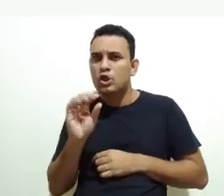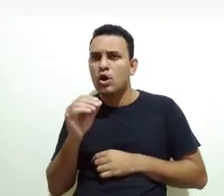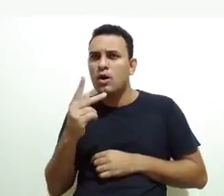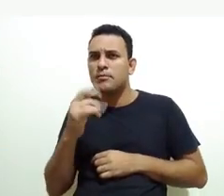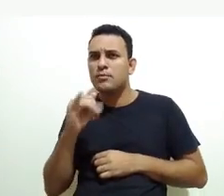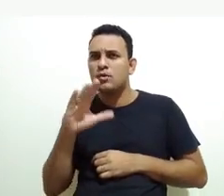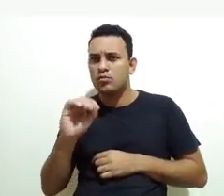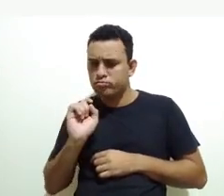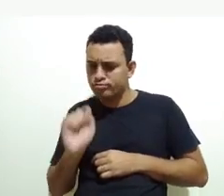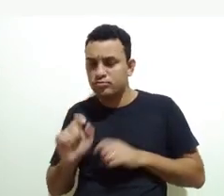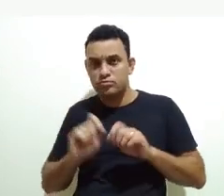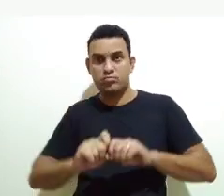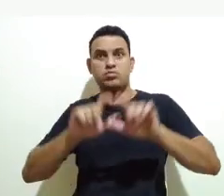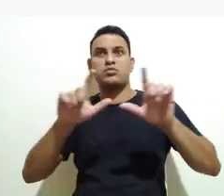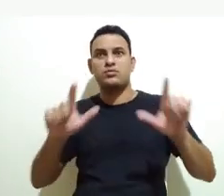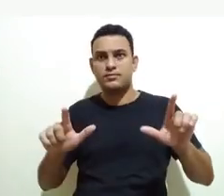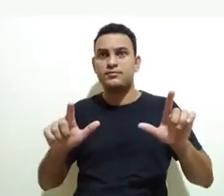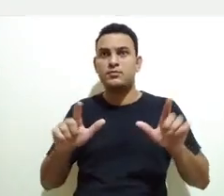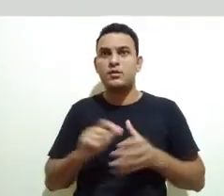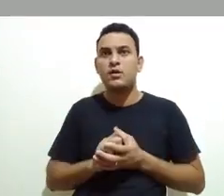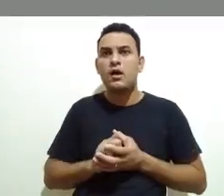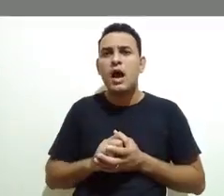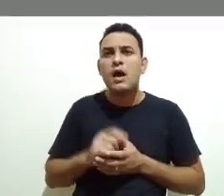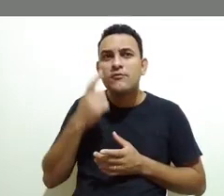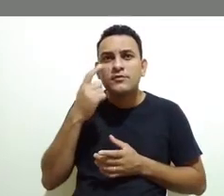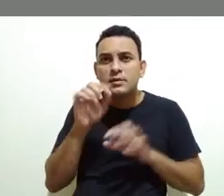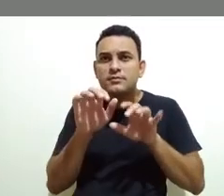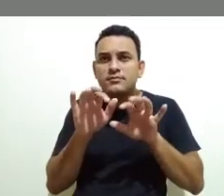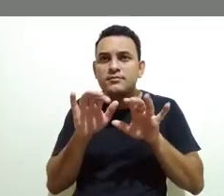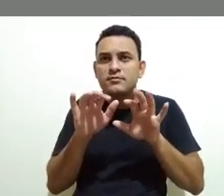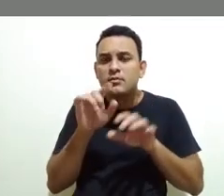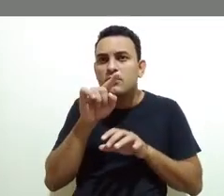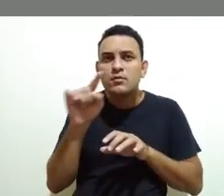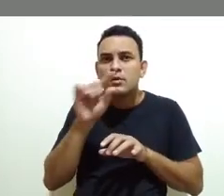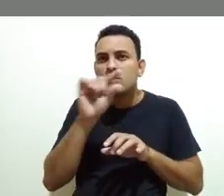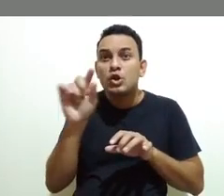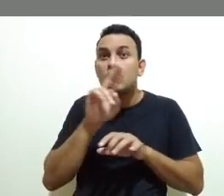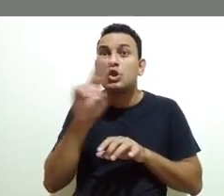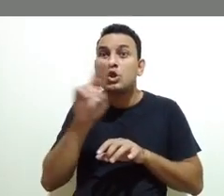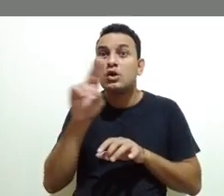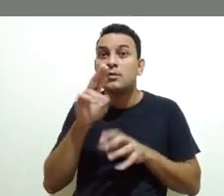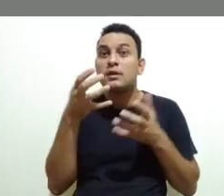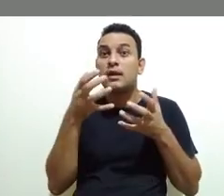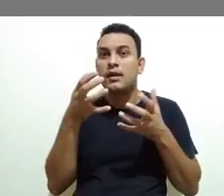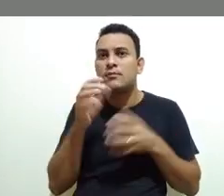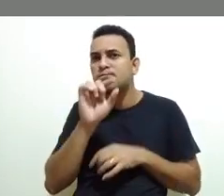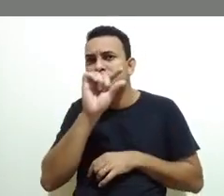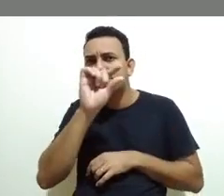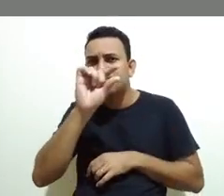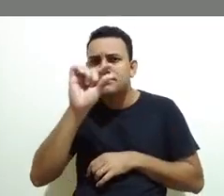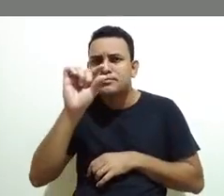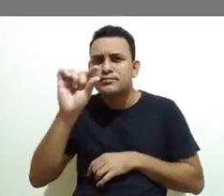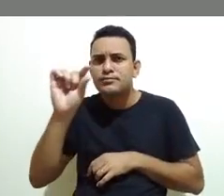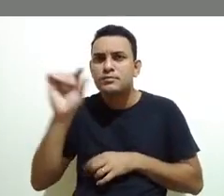tópico, localize e clique em Tópico. Na sequência, surgirá um campo que deverá ser